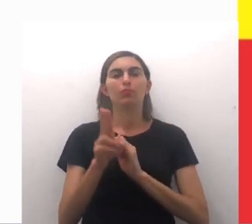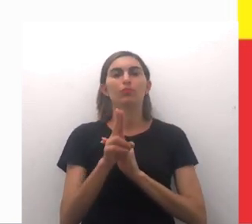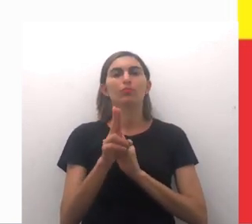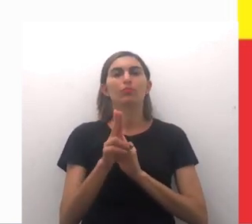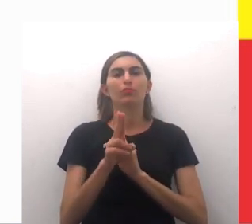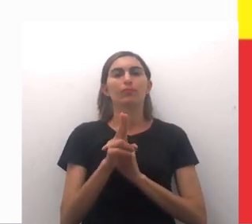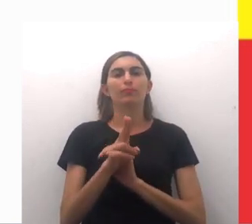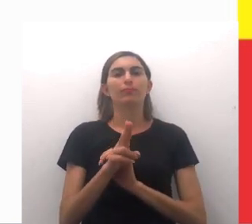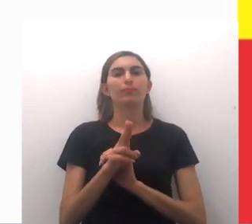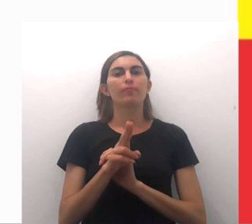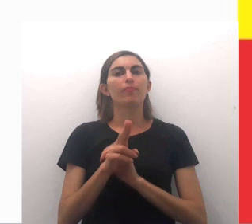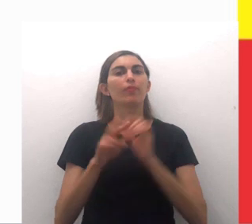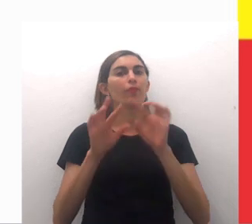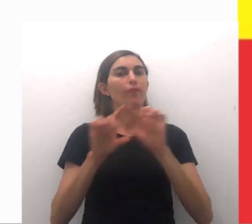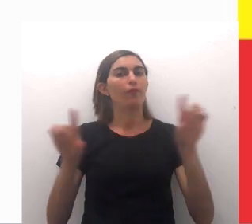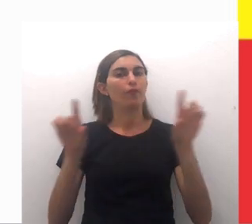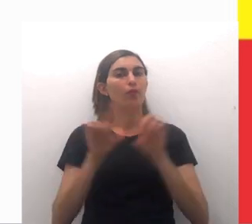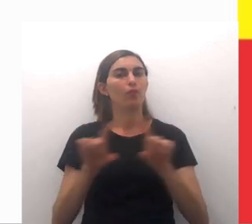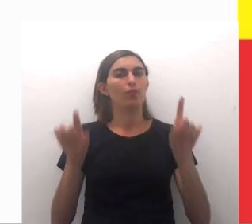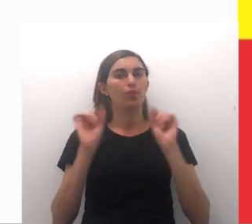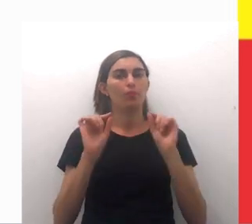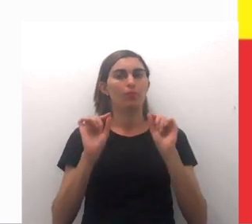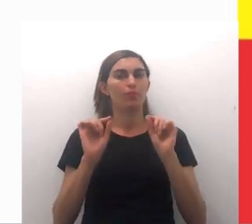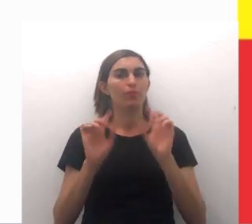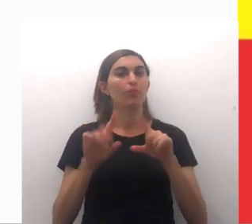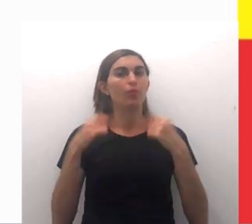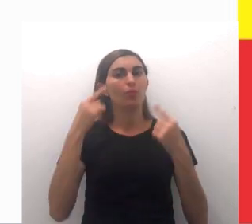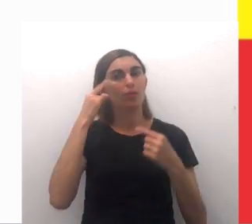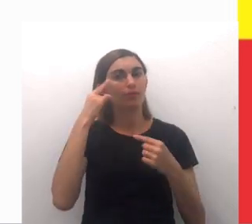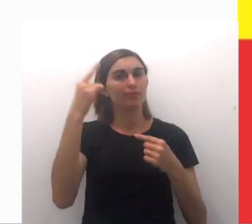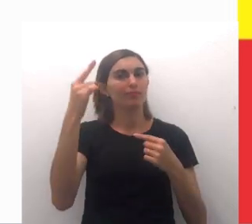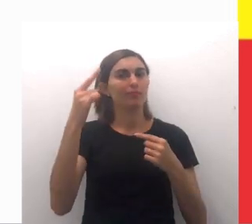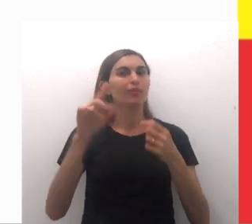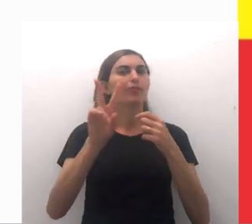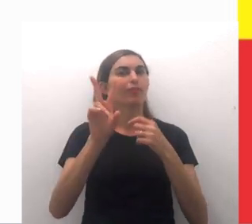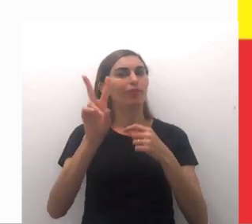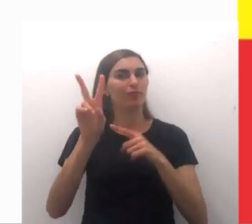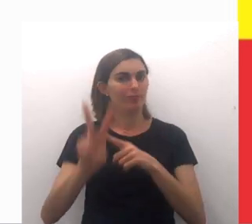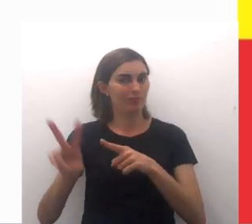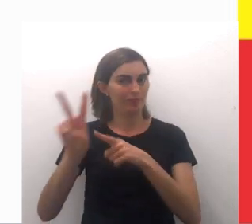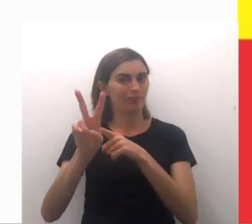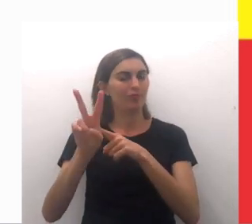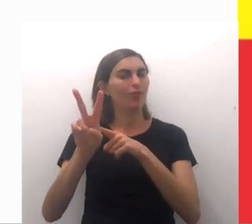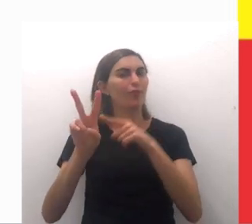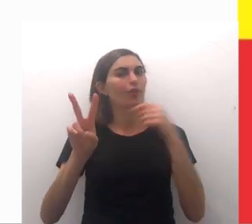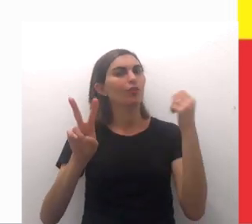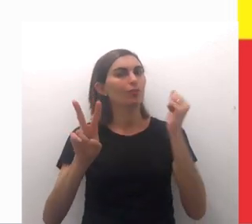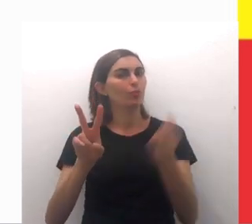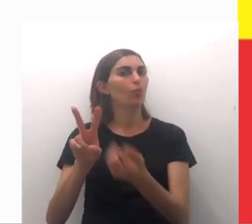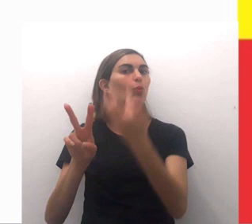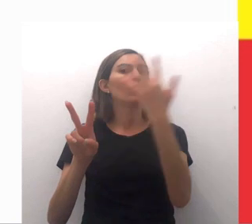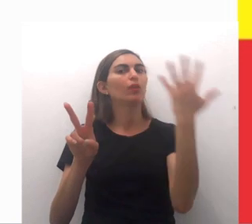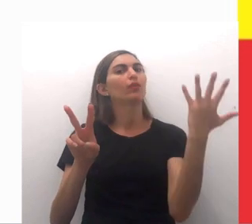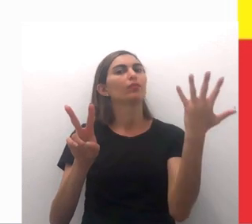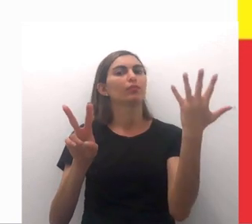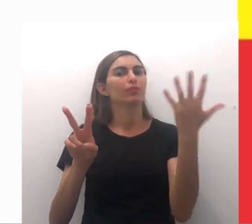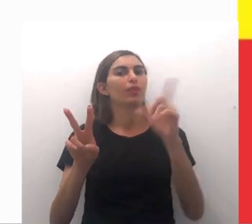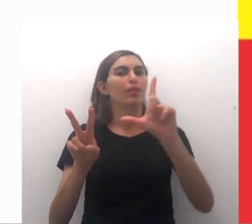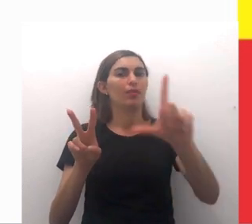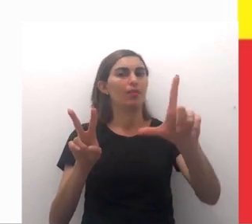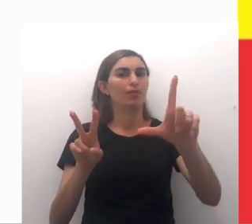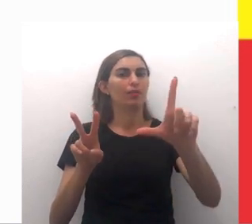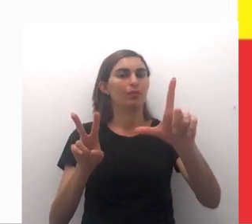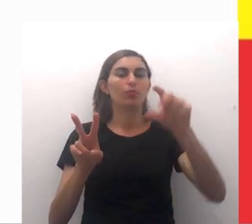iremos usar a fórmula de quê? Qual é a ideia? Do volume, que eu quero achar a quantidade